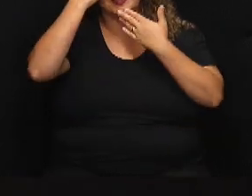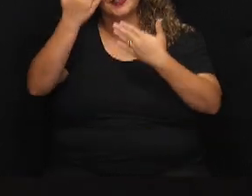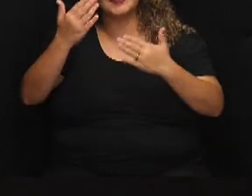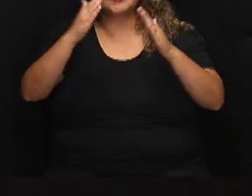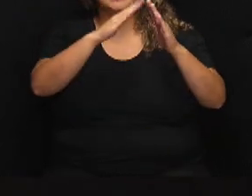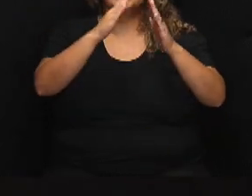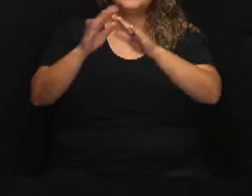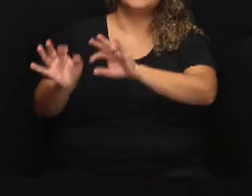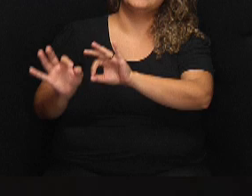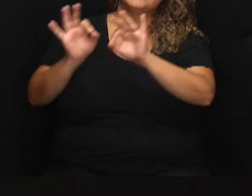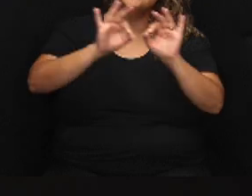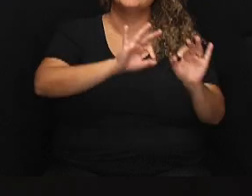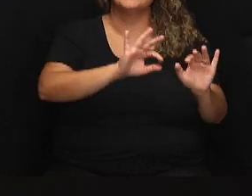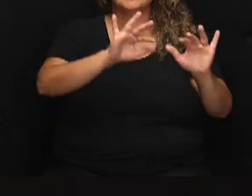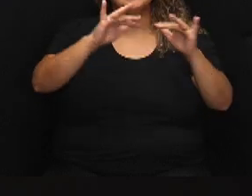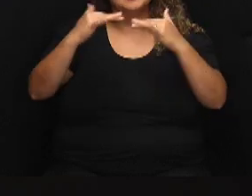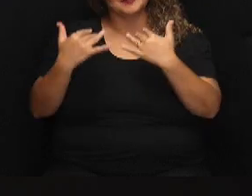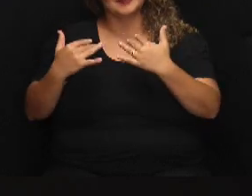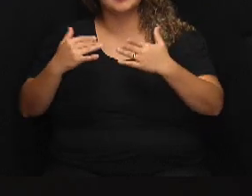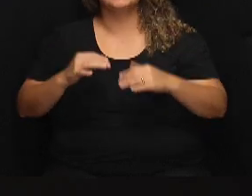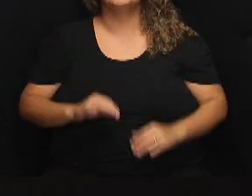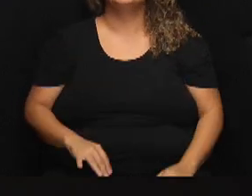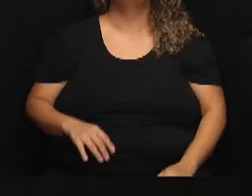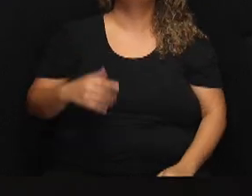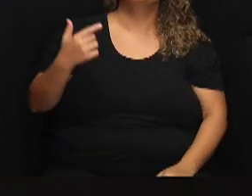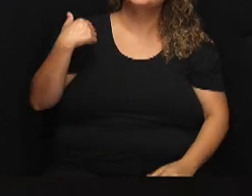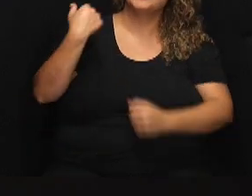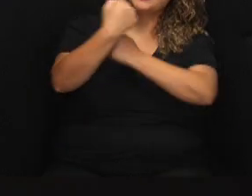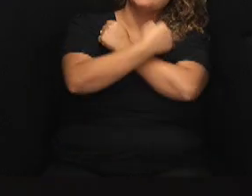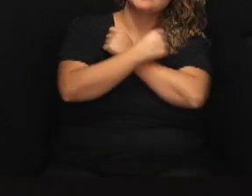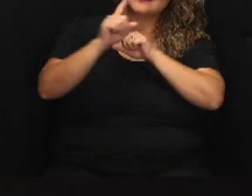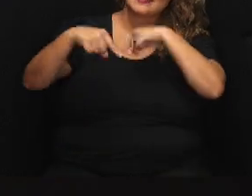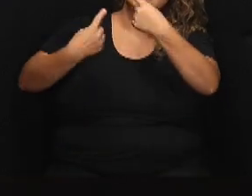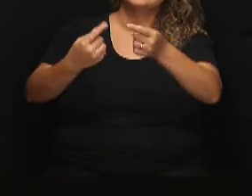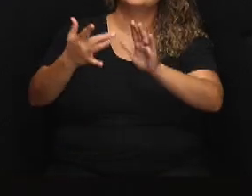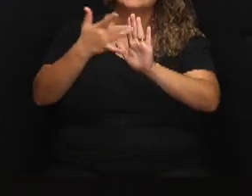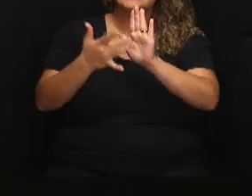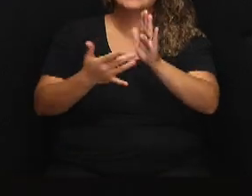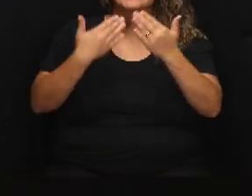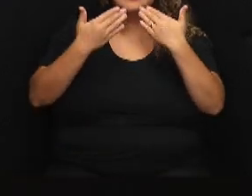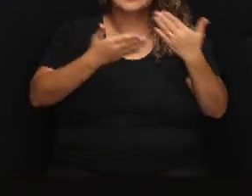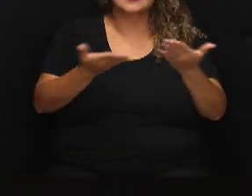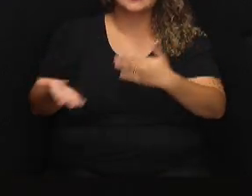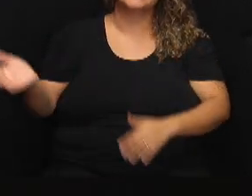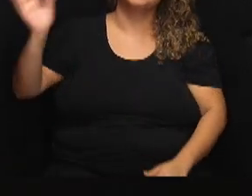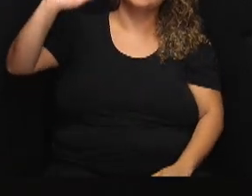pela sua companhia e também pela sua audiência. Um abraço e até o próximo Em Pauta.